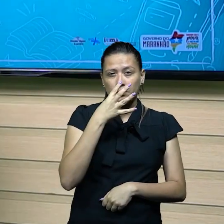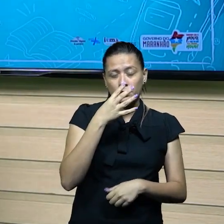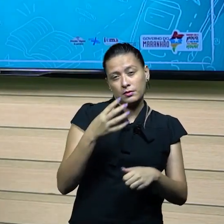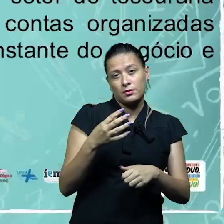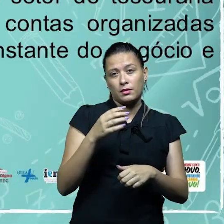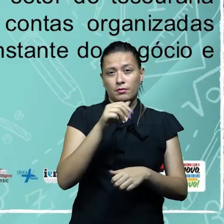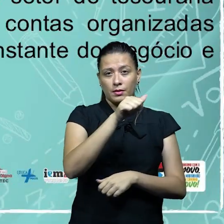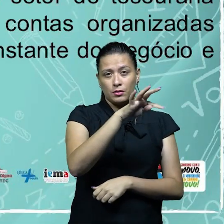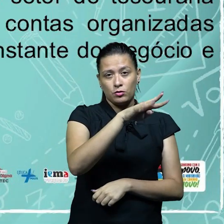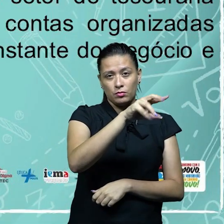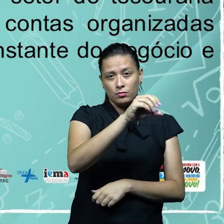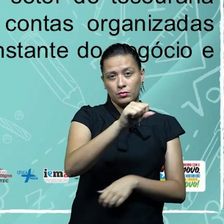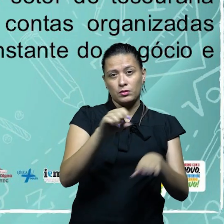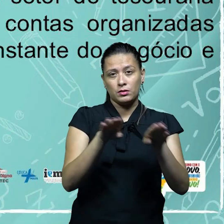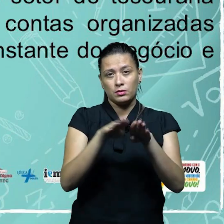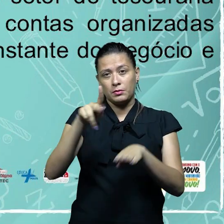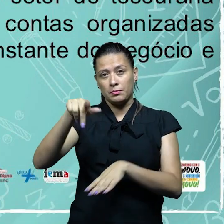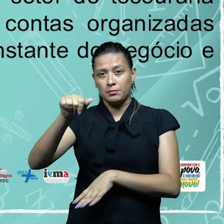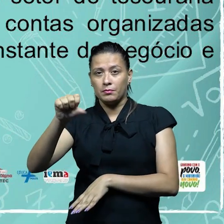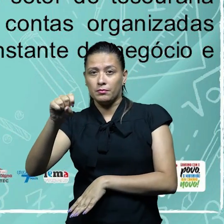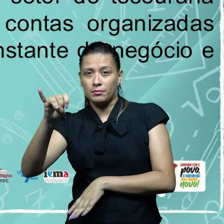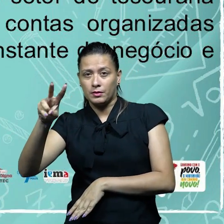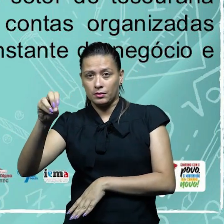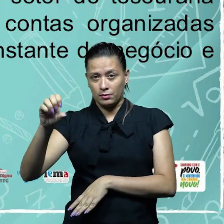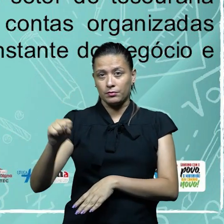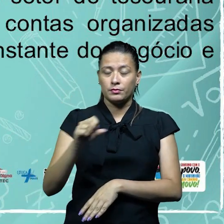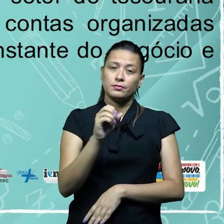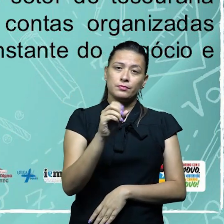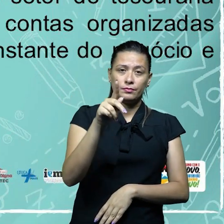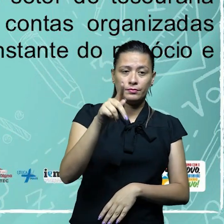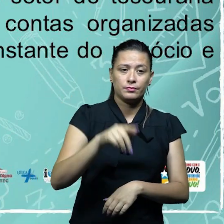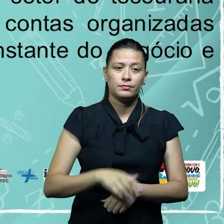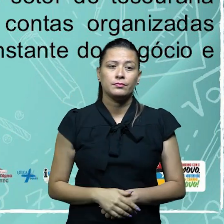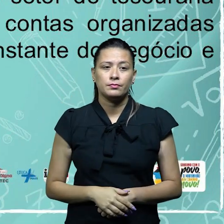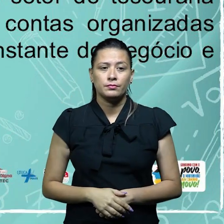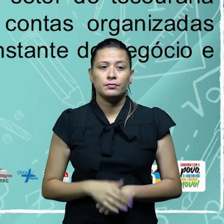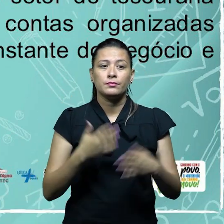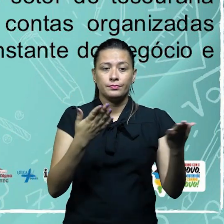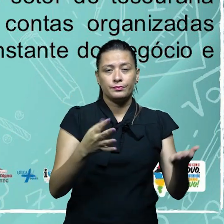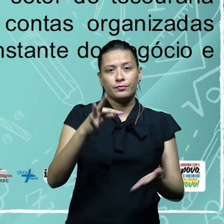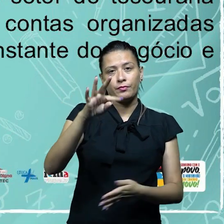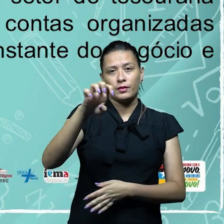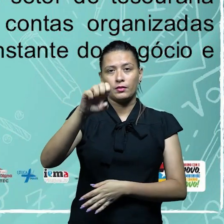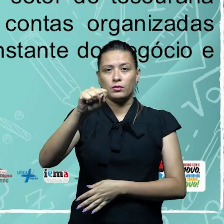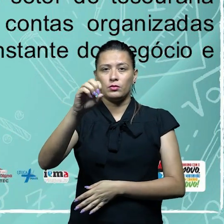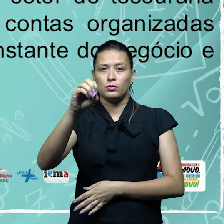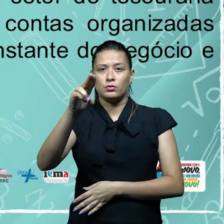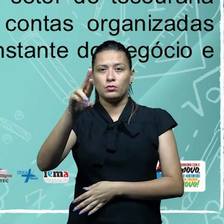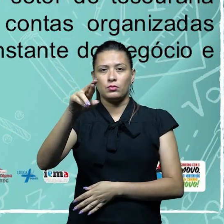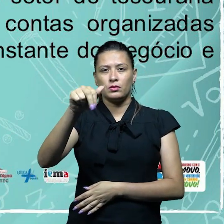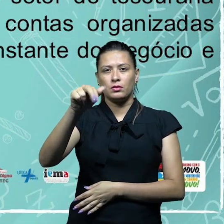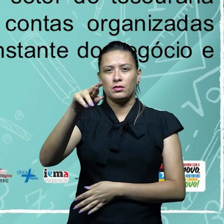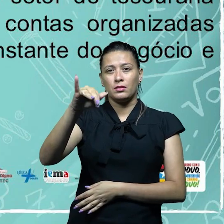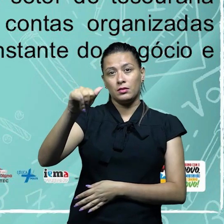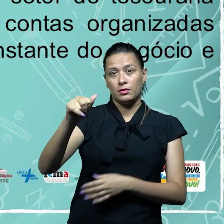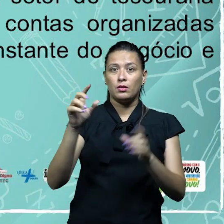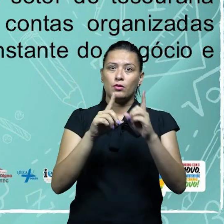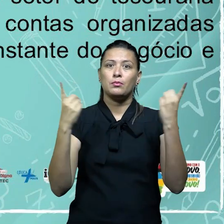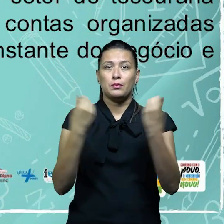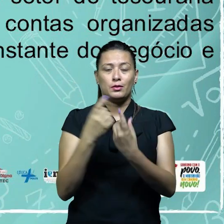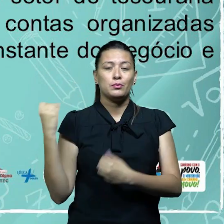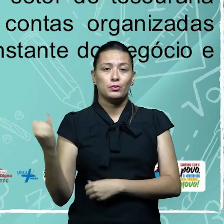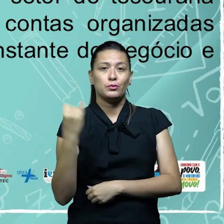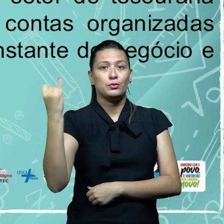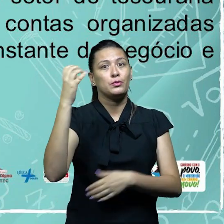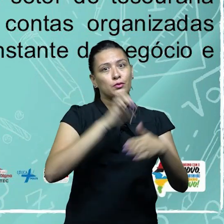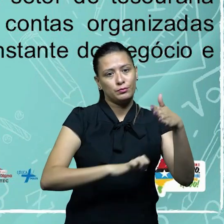certinho? A tesouraria, vamos lá, a tesouraria também é um setor muito importante para qualquer empresa. O que diz aqui? Aqui